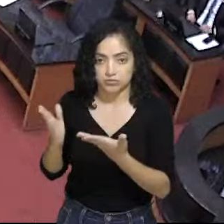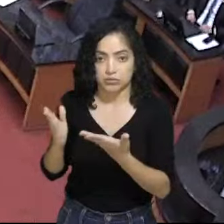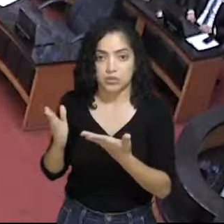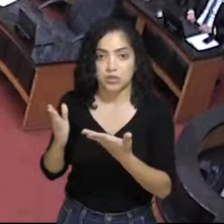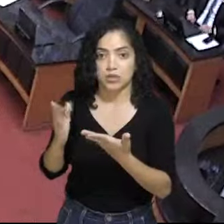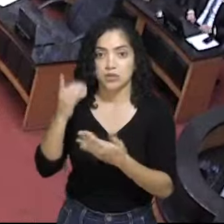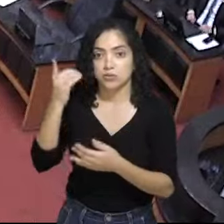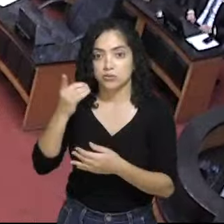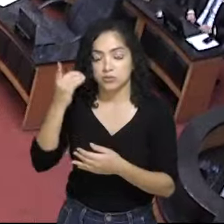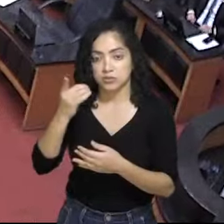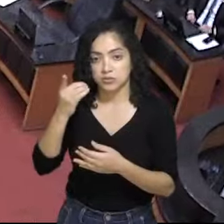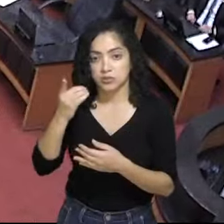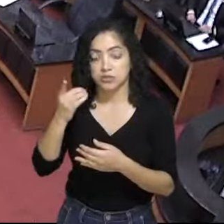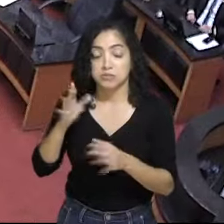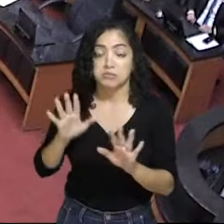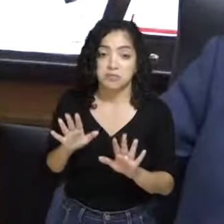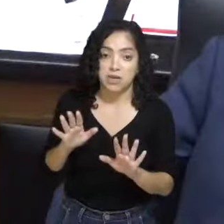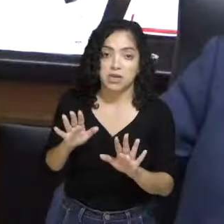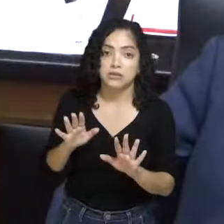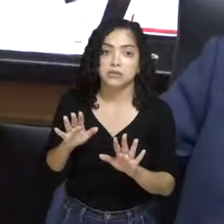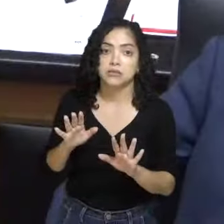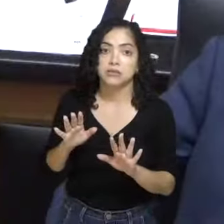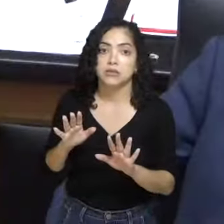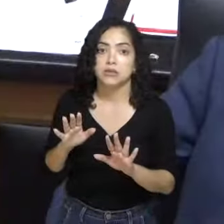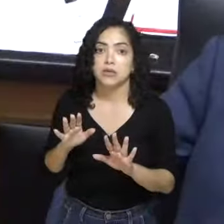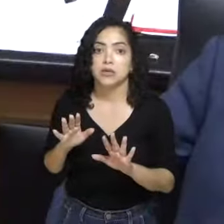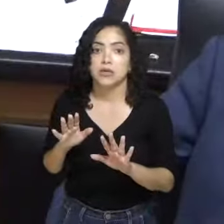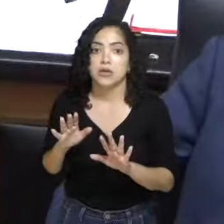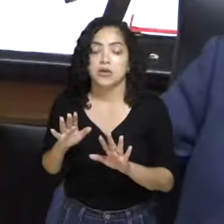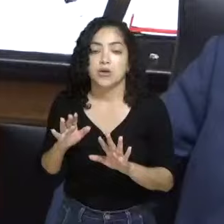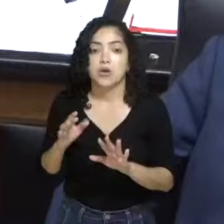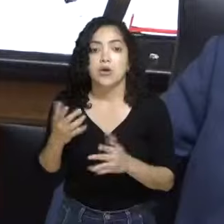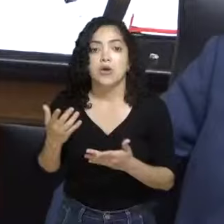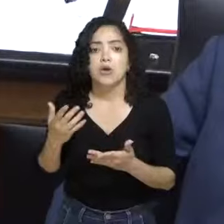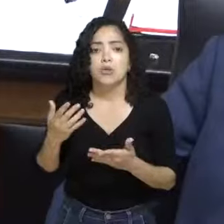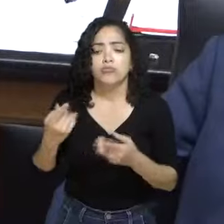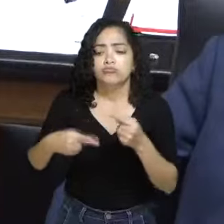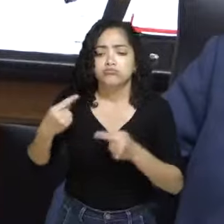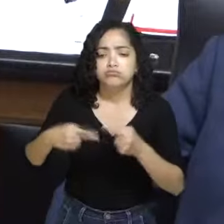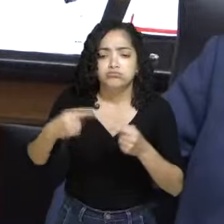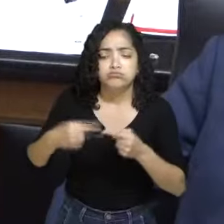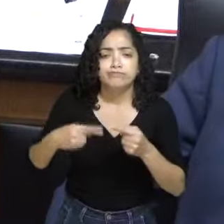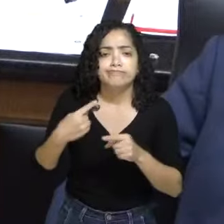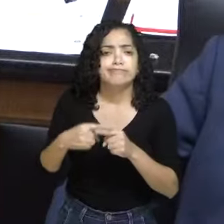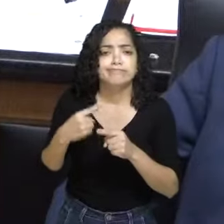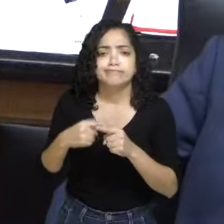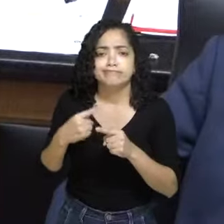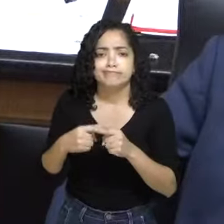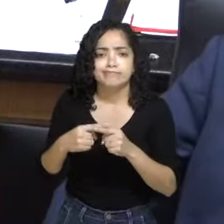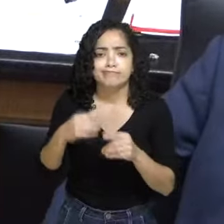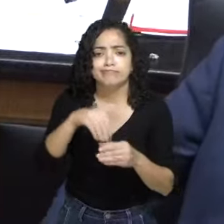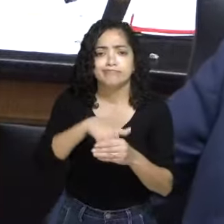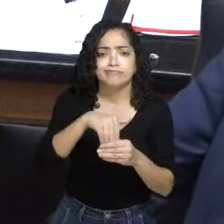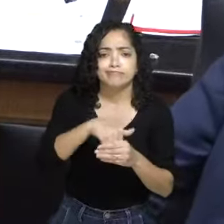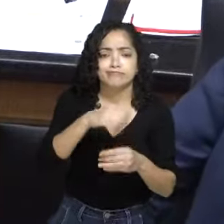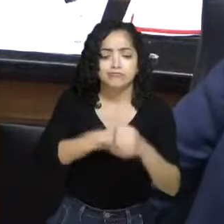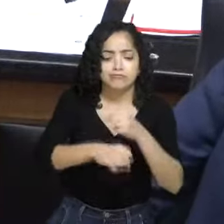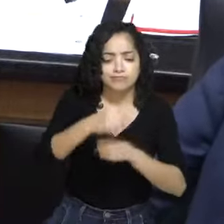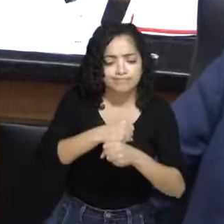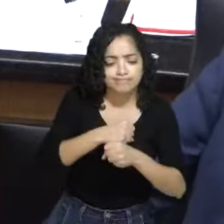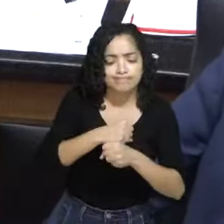mas por motivos diferentes. Qual é a discussão? Por que que isso tudo aconteceu? Por que que isso foi votado no ano passado, aqui